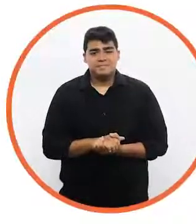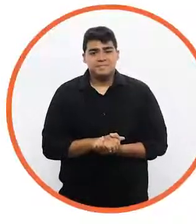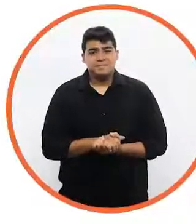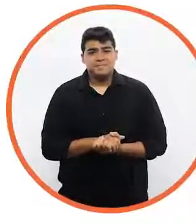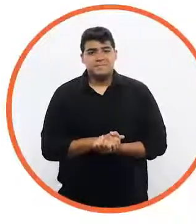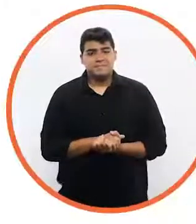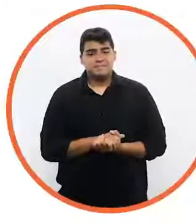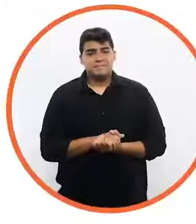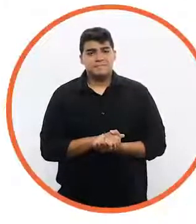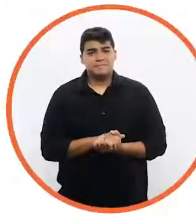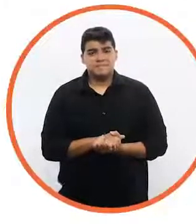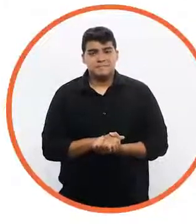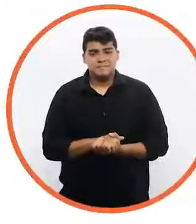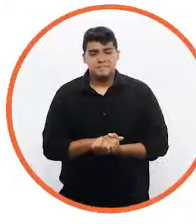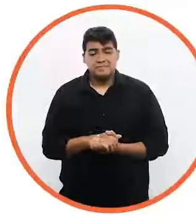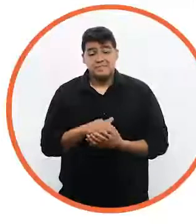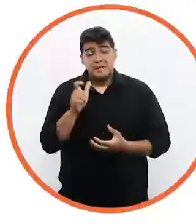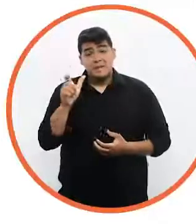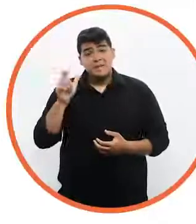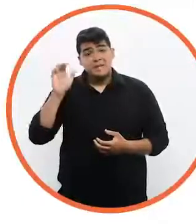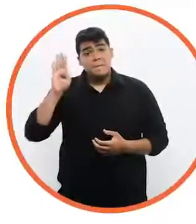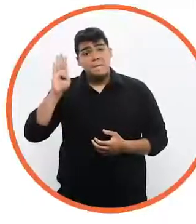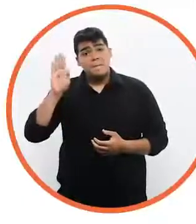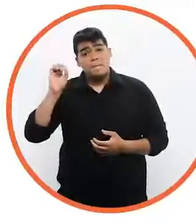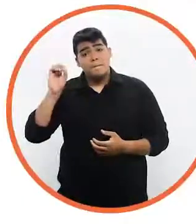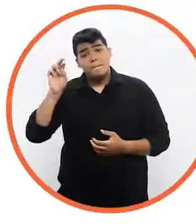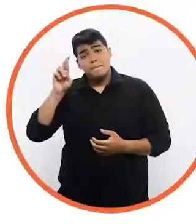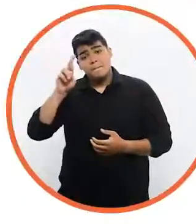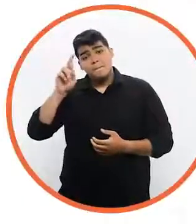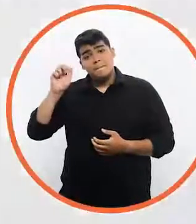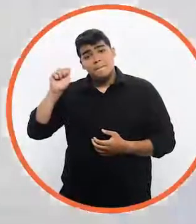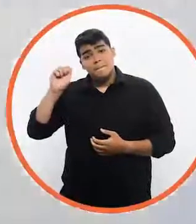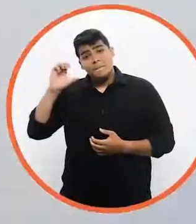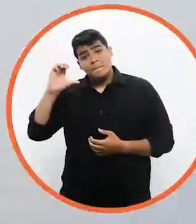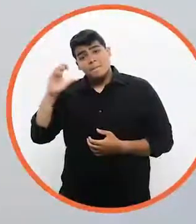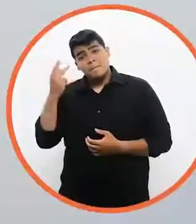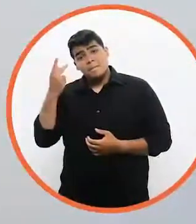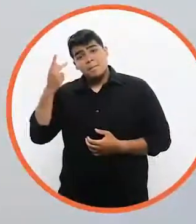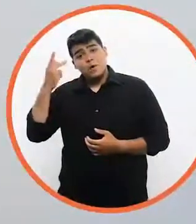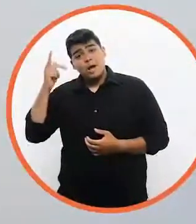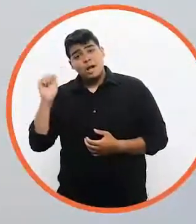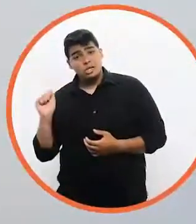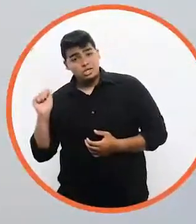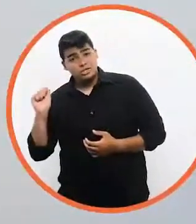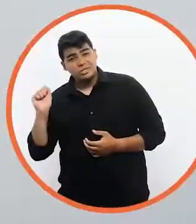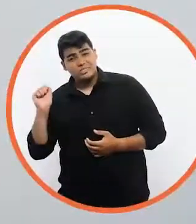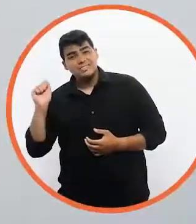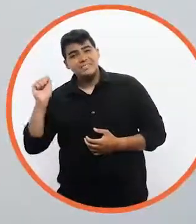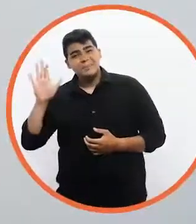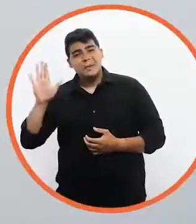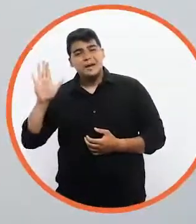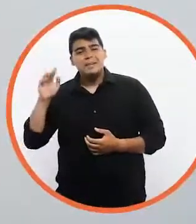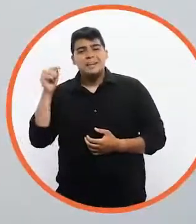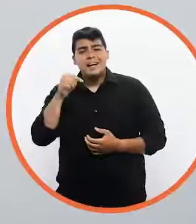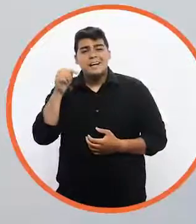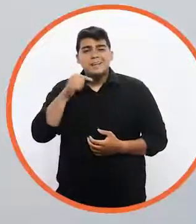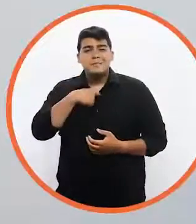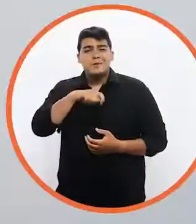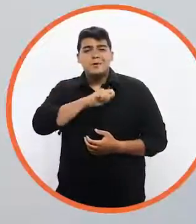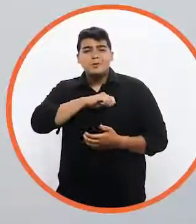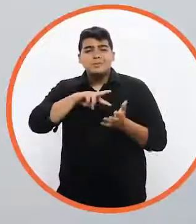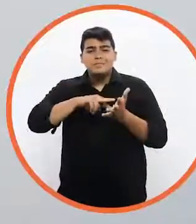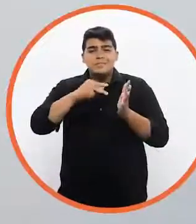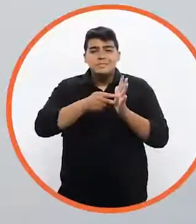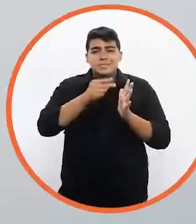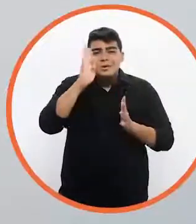que é a palavra borracho. Lembra pra gente borracha, né? Só que borracho em espanhol significa bêbado, embriagado,